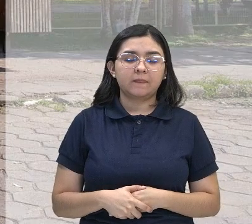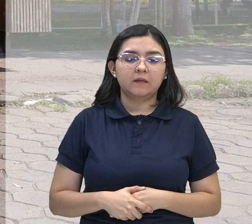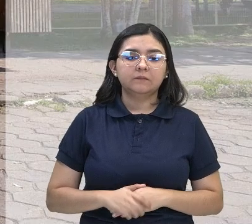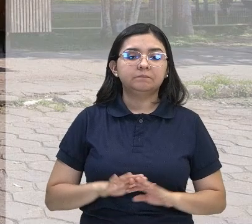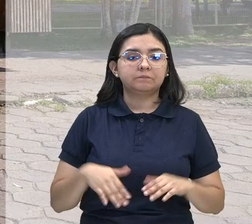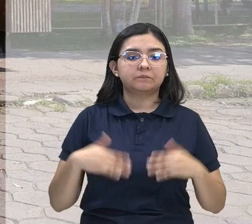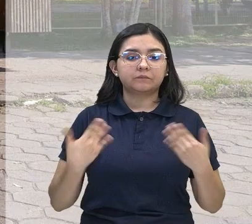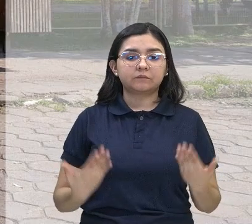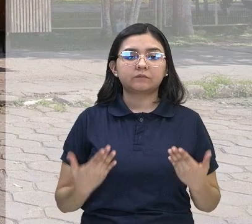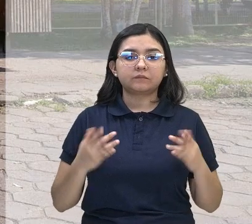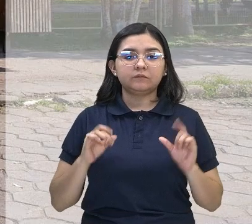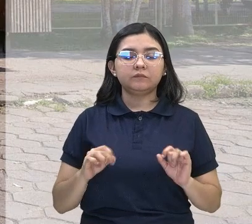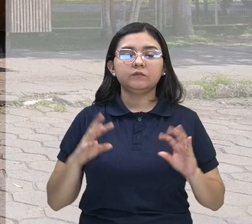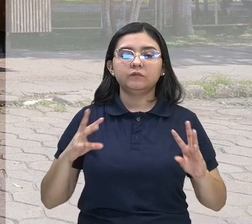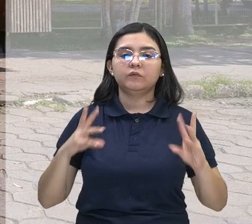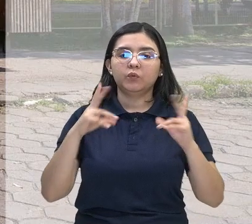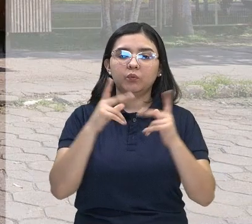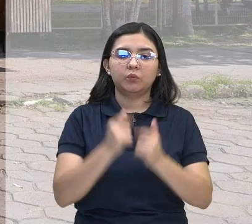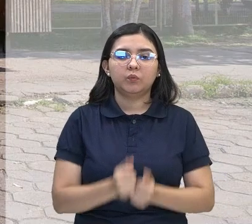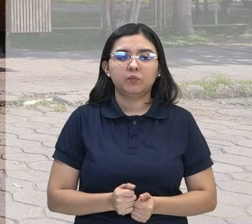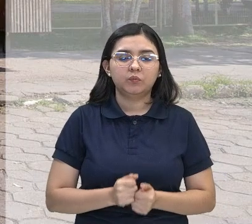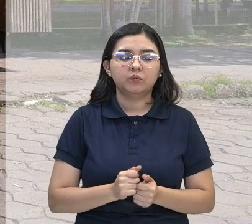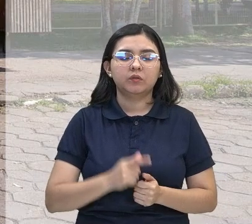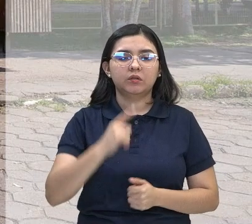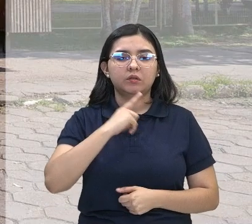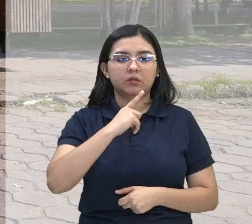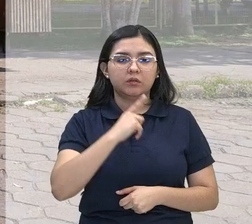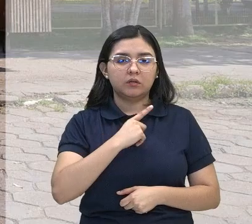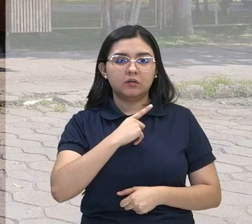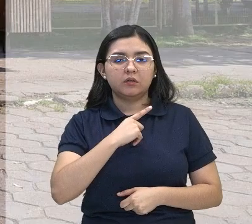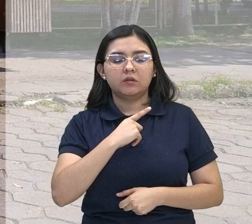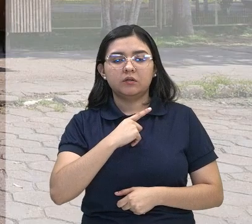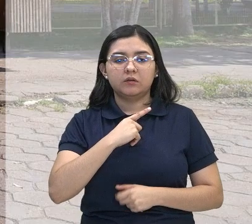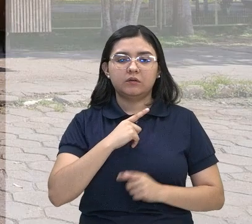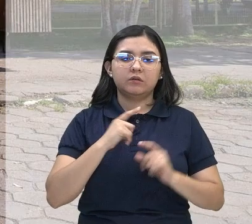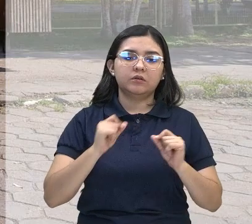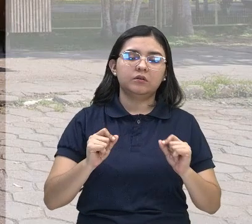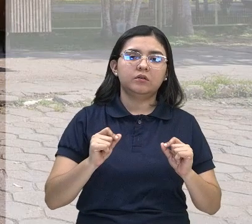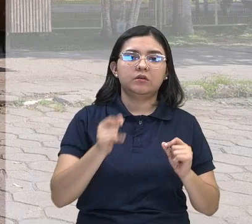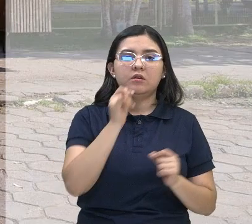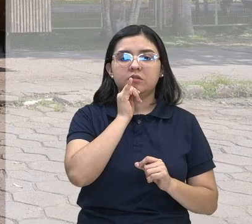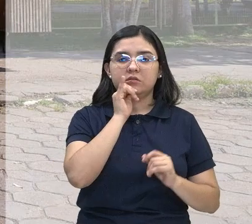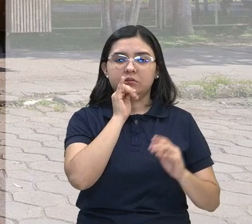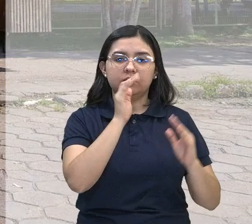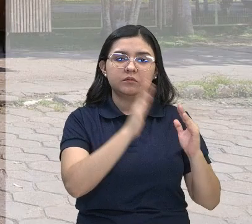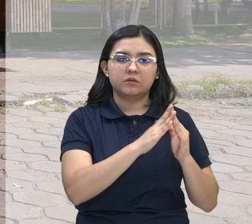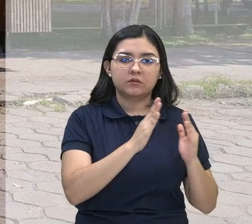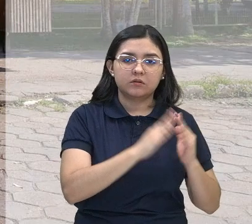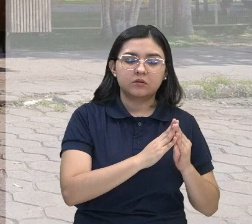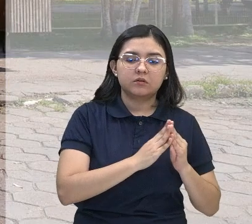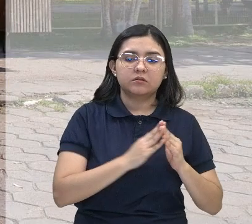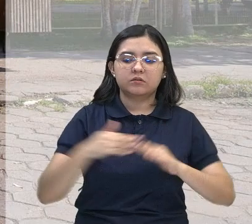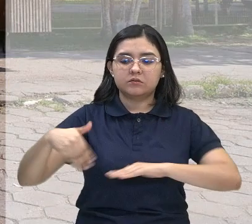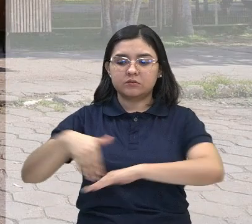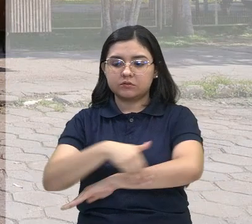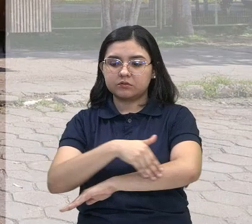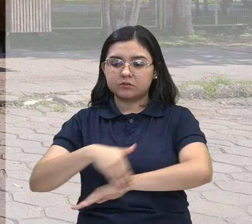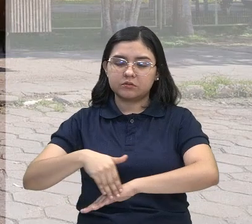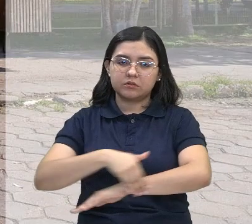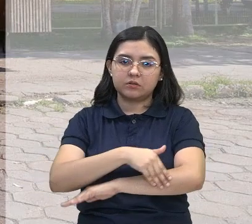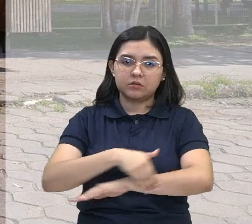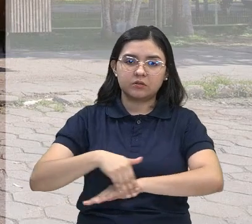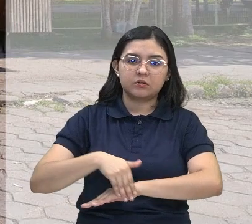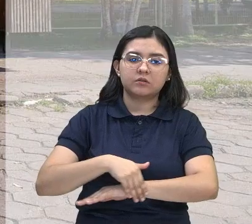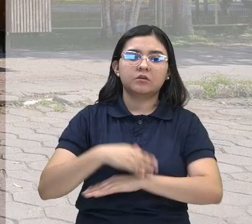Afinal de contas, tudo que temos, como as nossas moradias, as nossas estradas, as